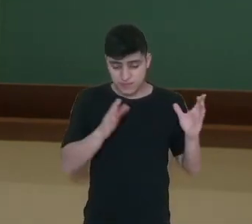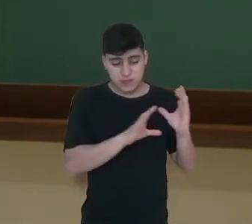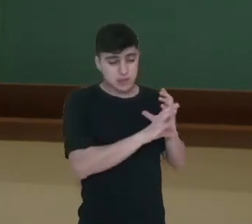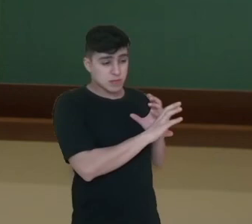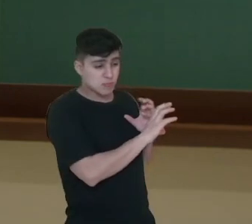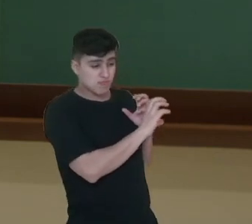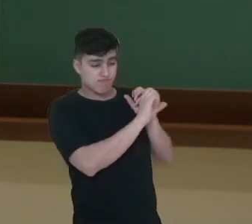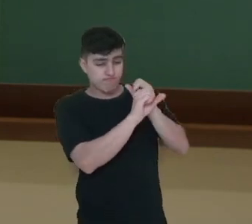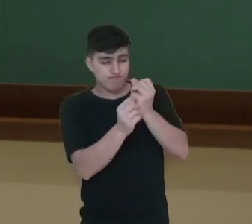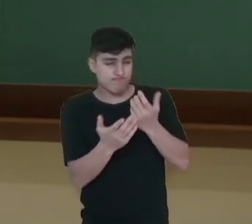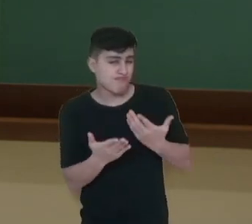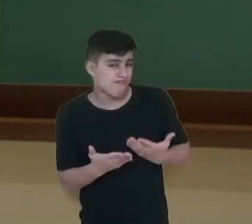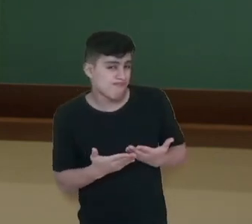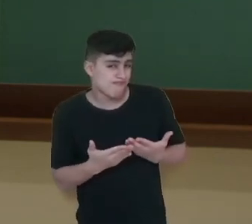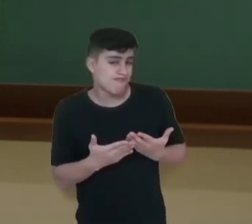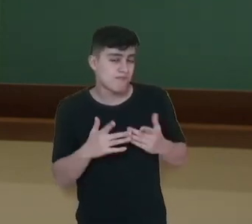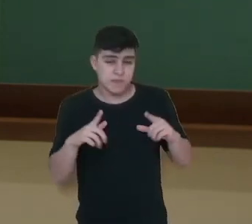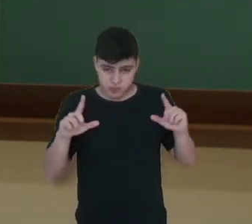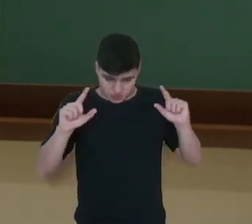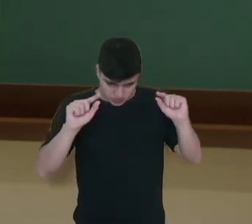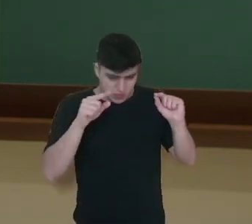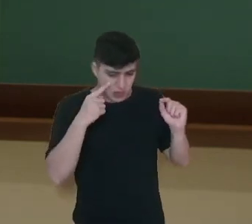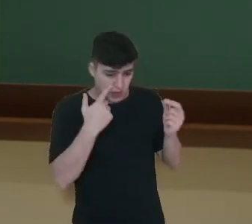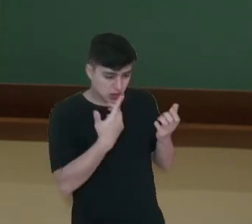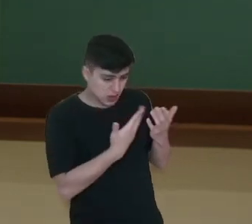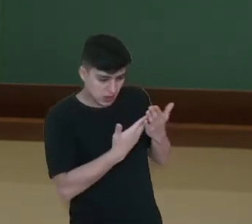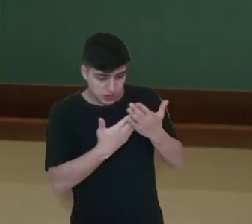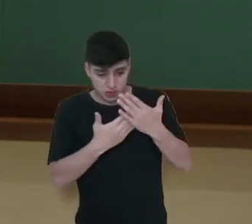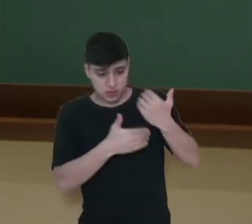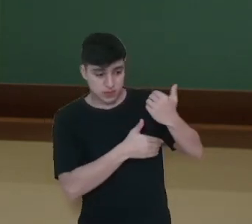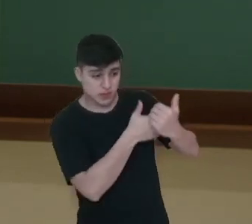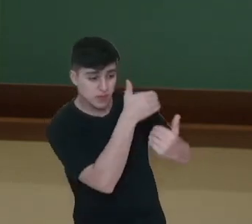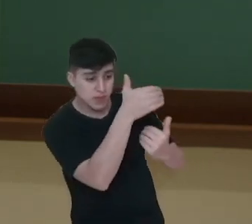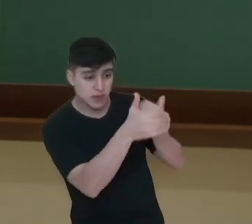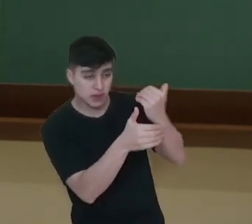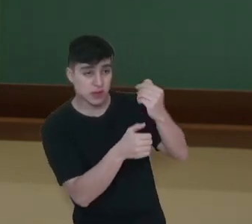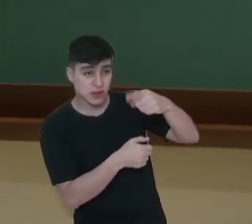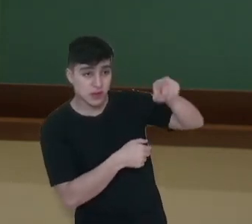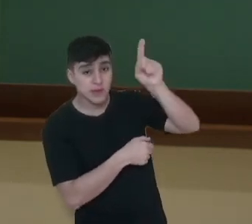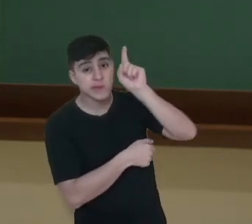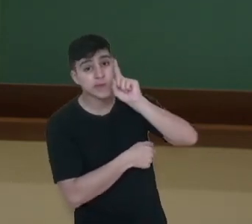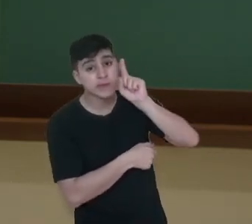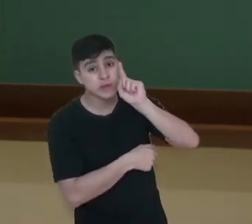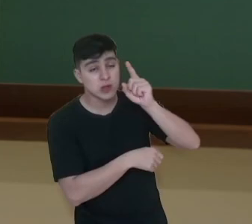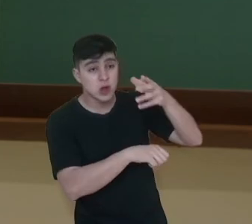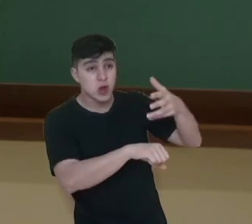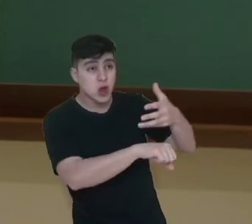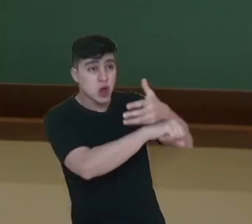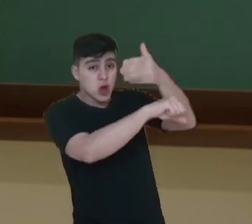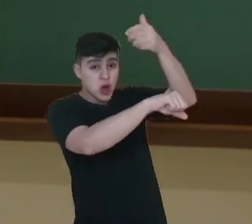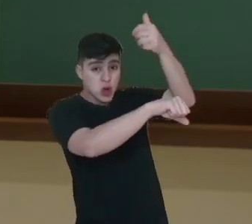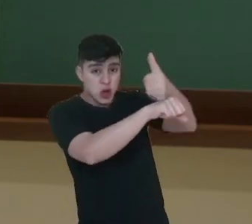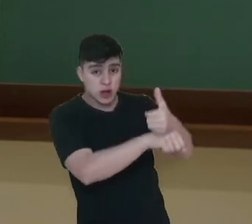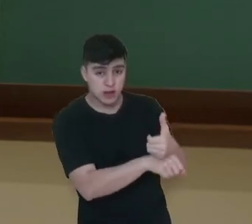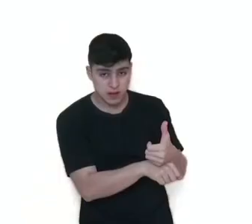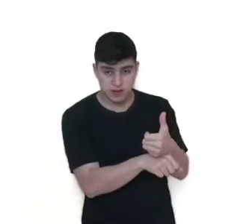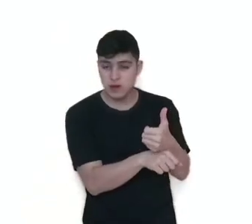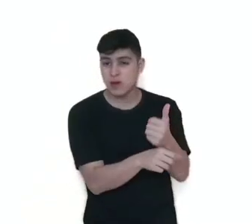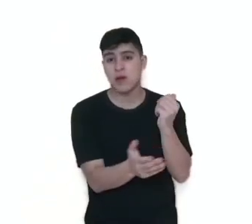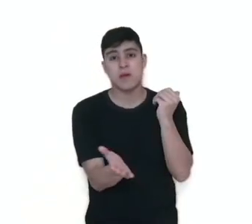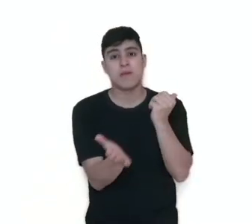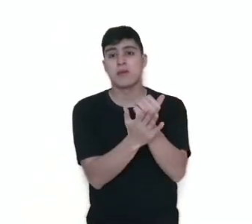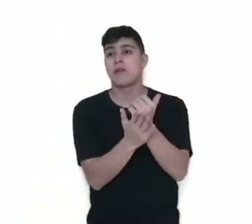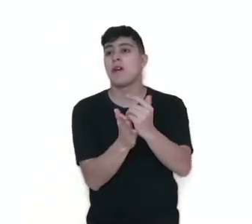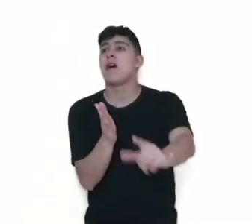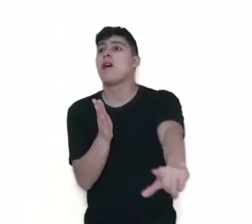viu durante esta aula? Nós vimos que o processo de independência das colônias norte-americanas começou muito antes dos congressos